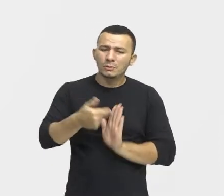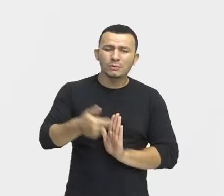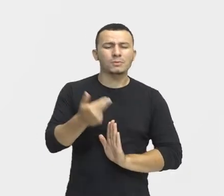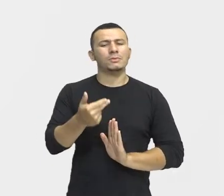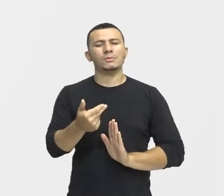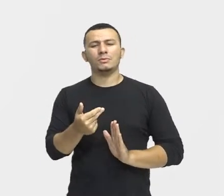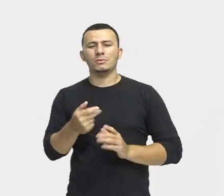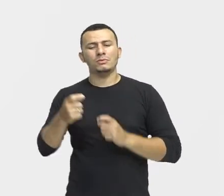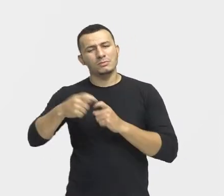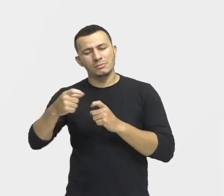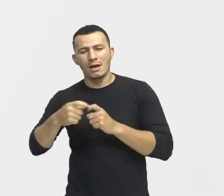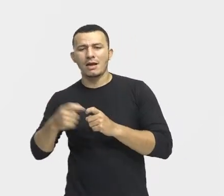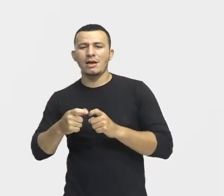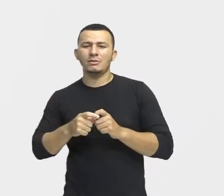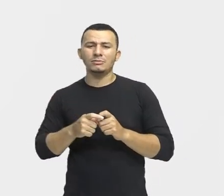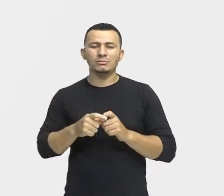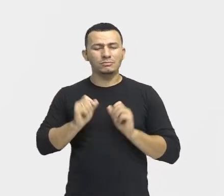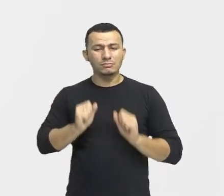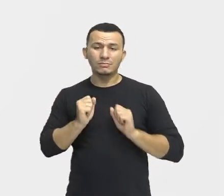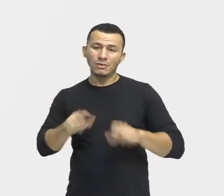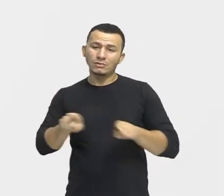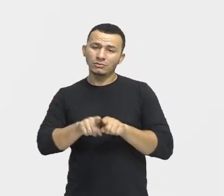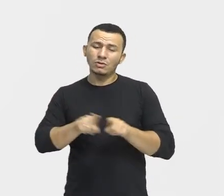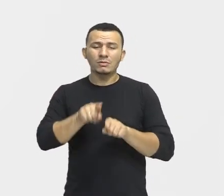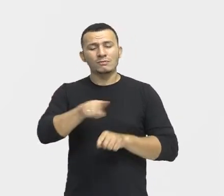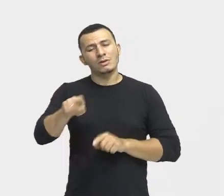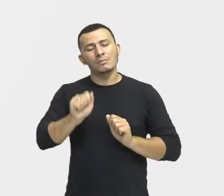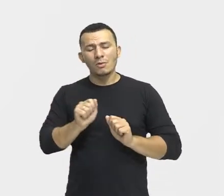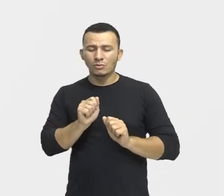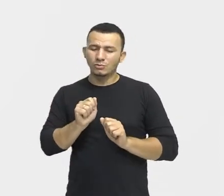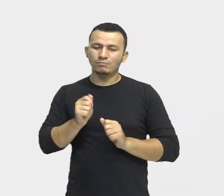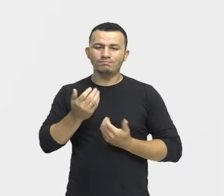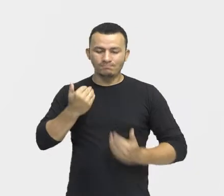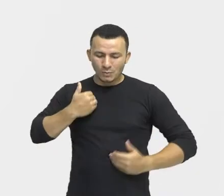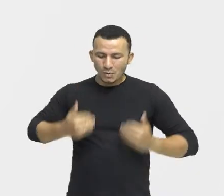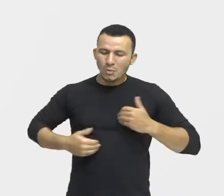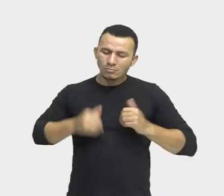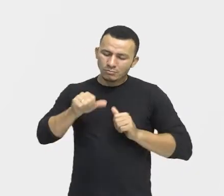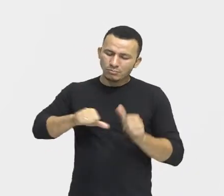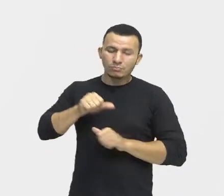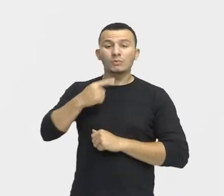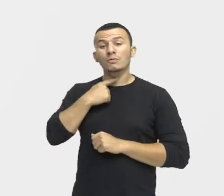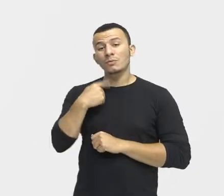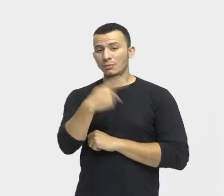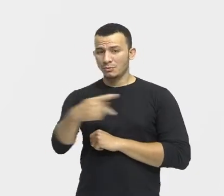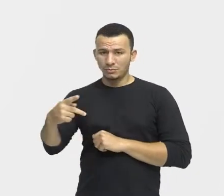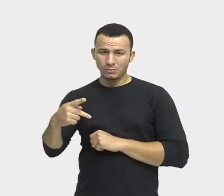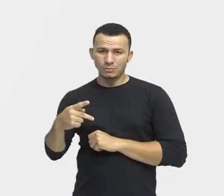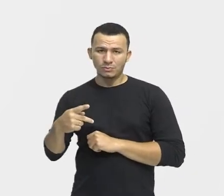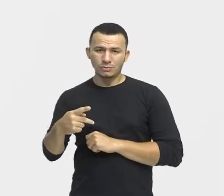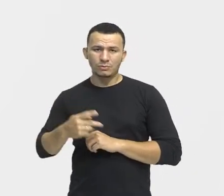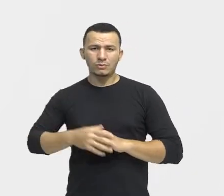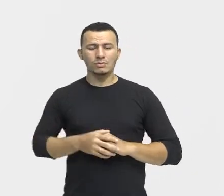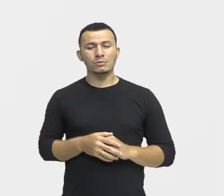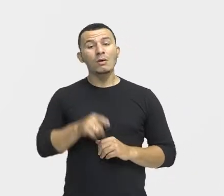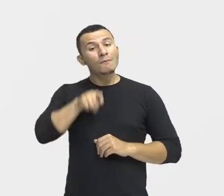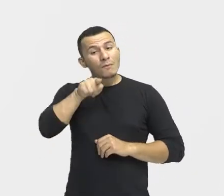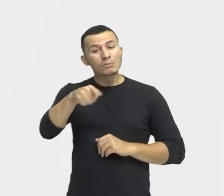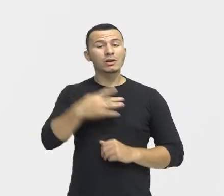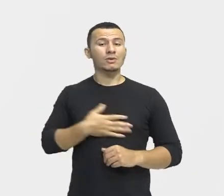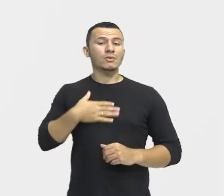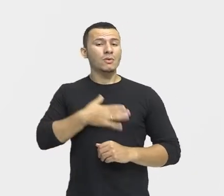estéticas, médico-cirúrgicas, você pode conseguir alterar isso, certo? Chegando a próximo daquilo que